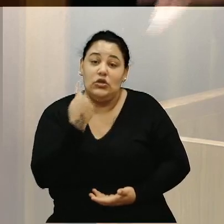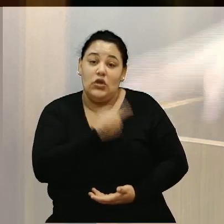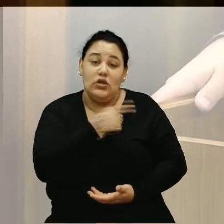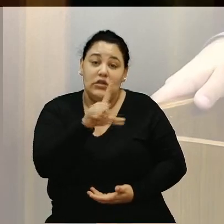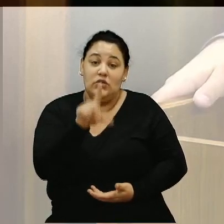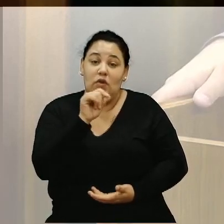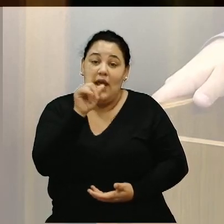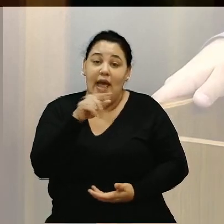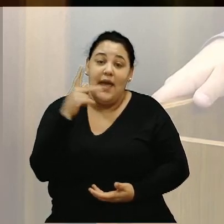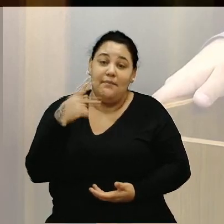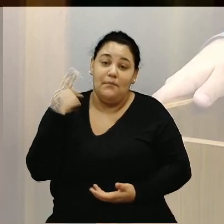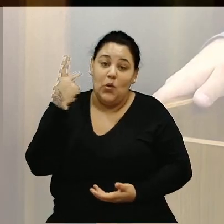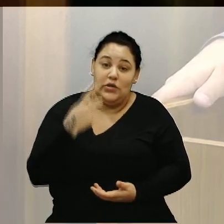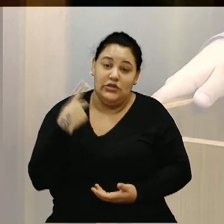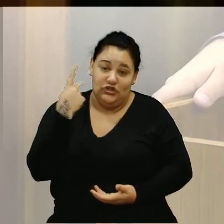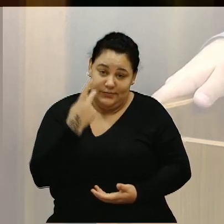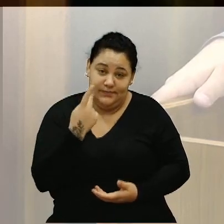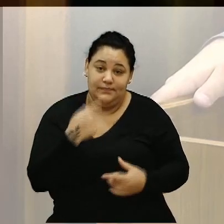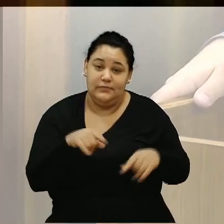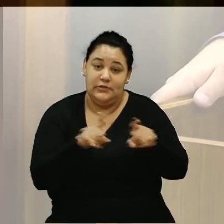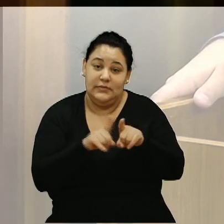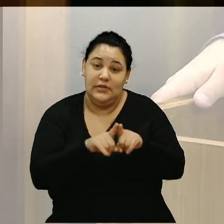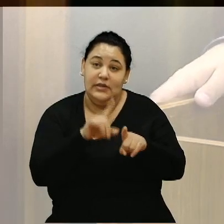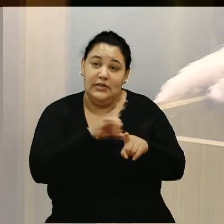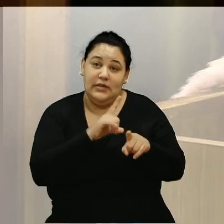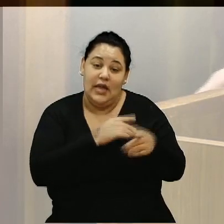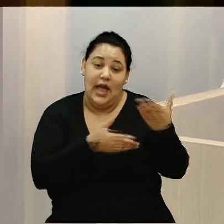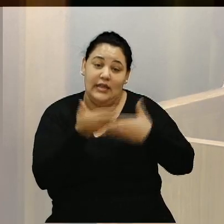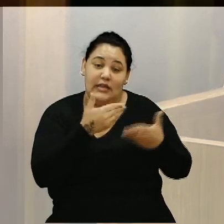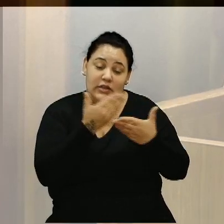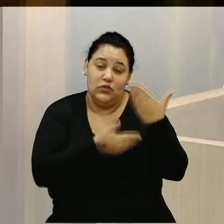é política e tende a atender todas